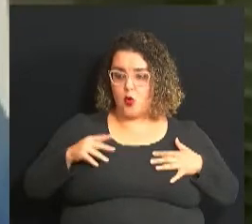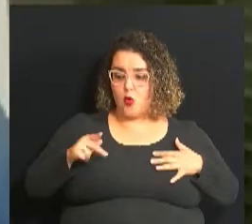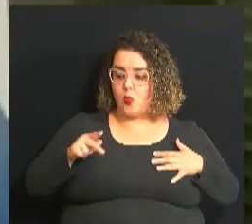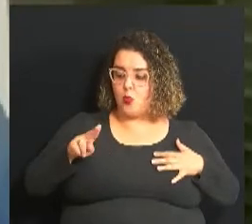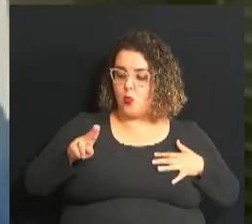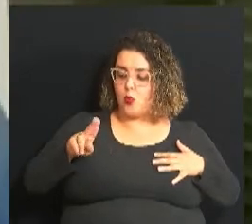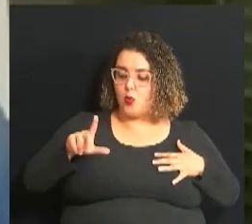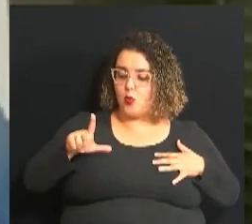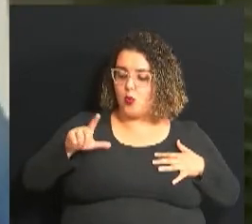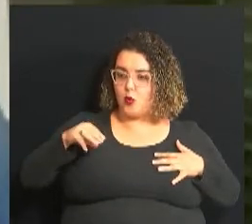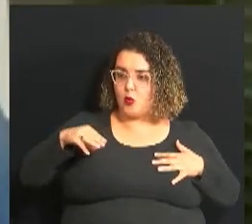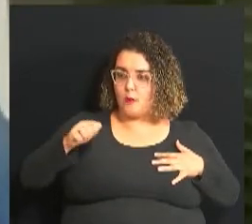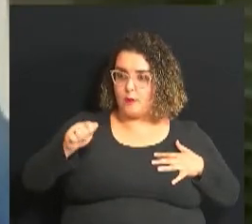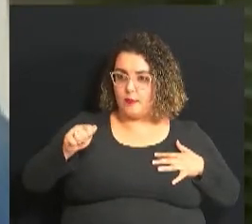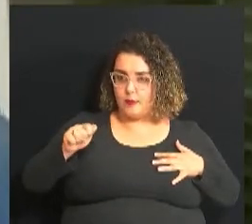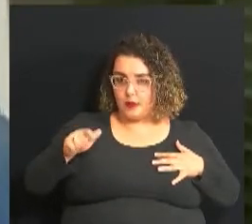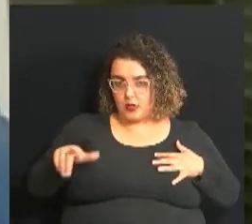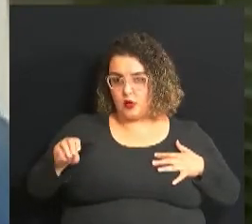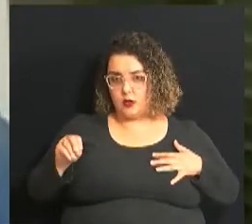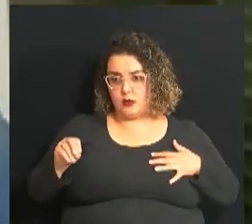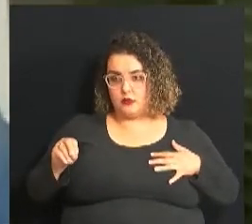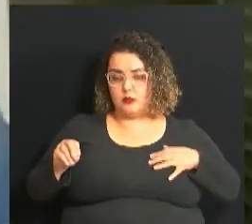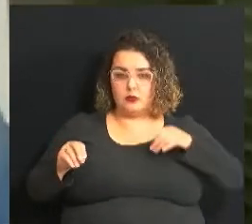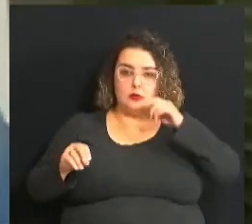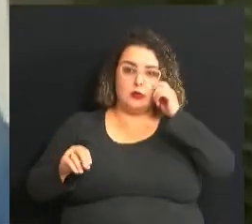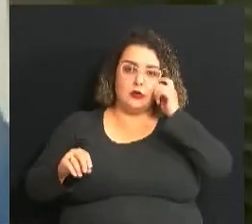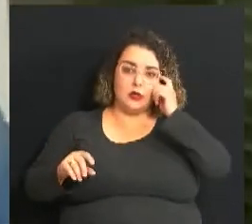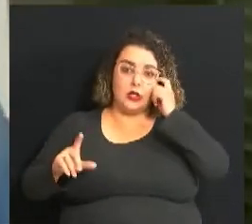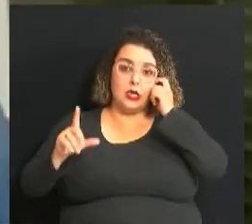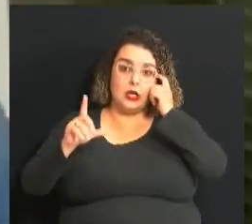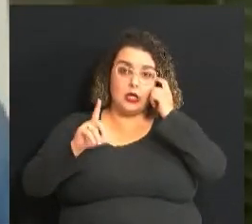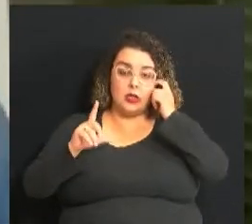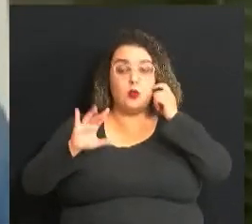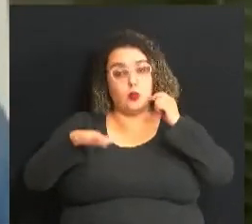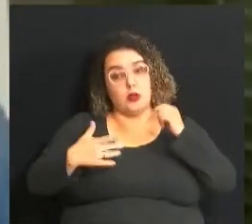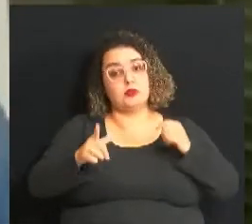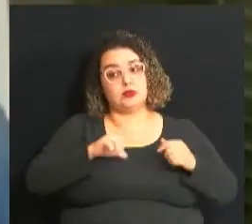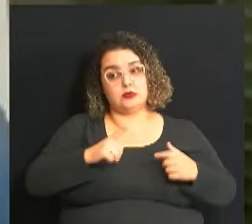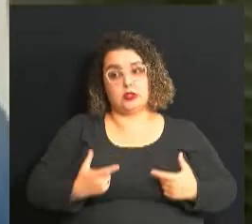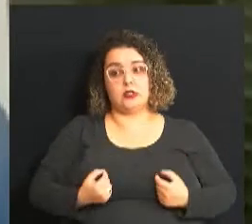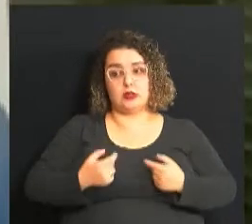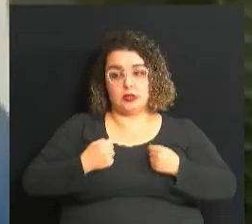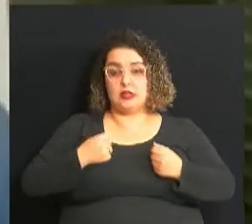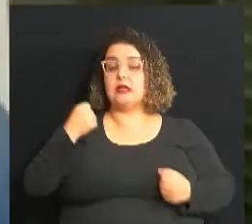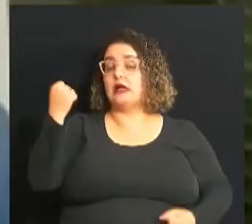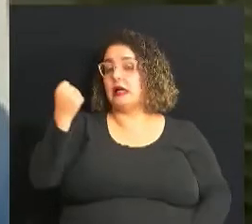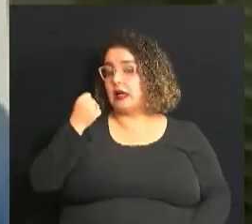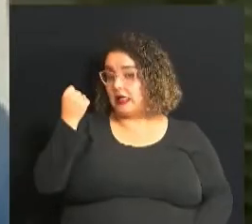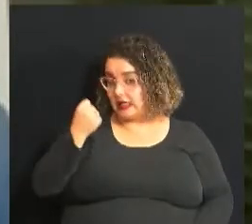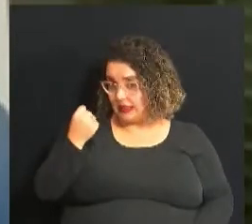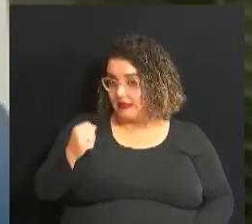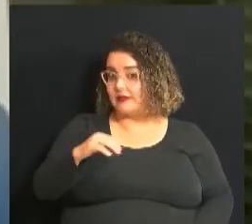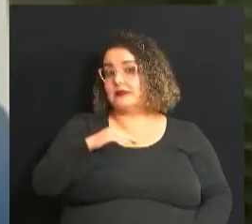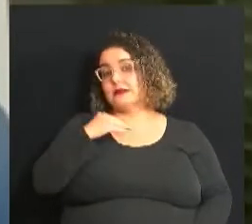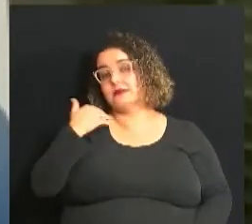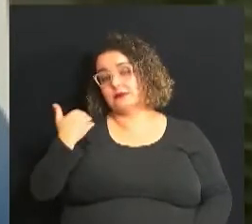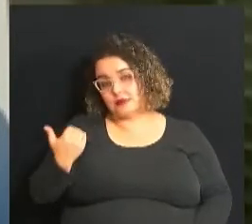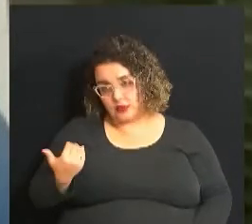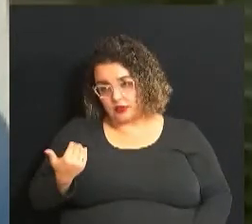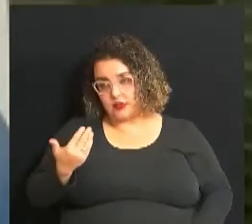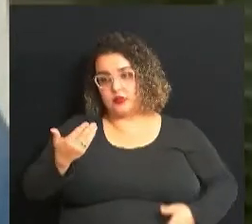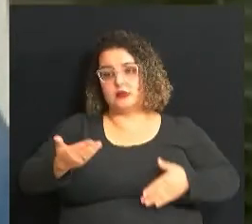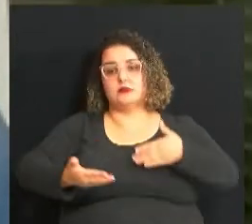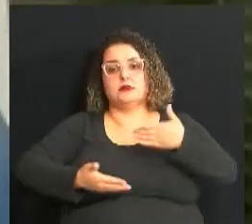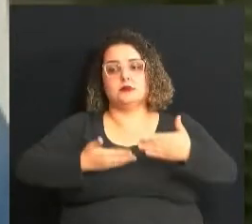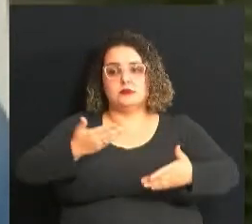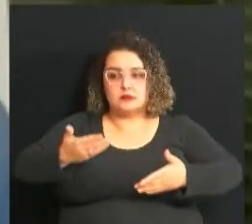que mais mata. Né? Uma vez que você tendo câncer de pulmão, ele é um câncer grave que mesmo tratando a